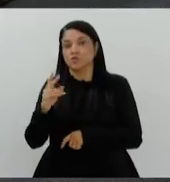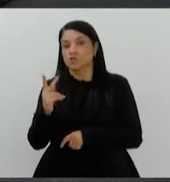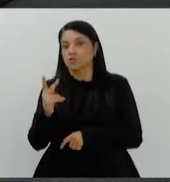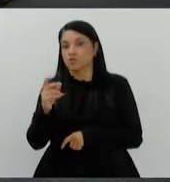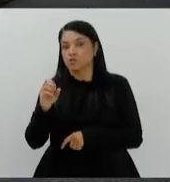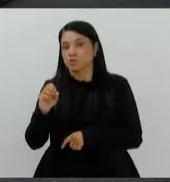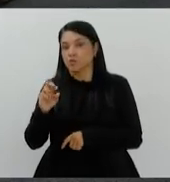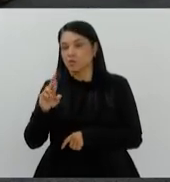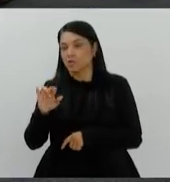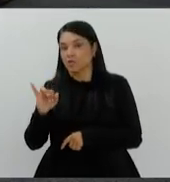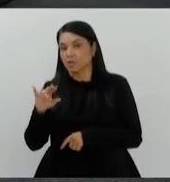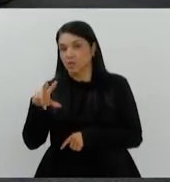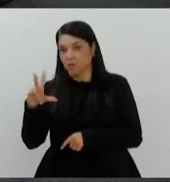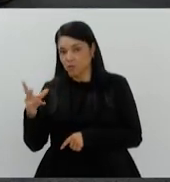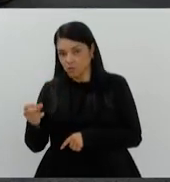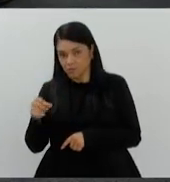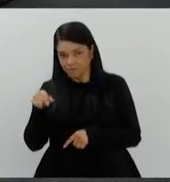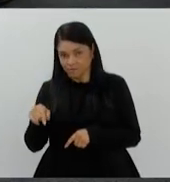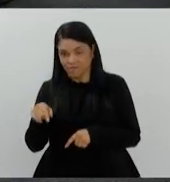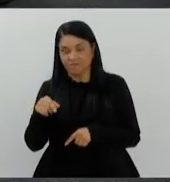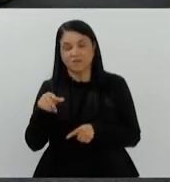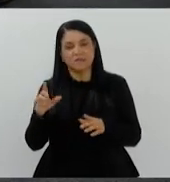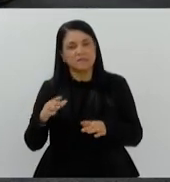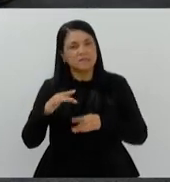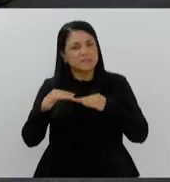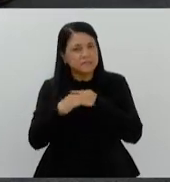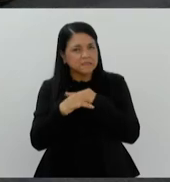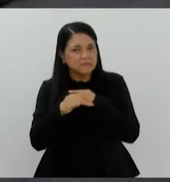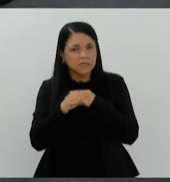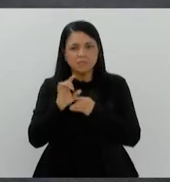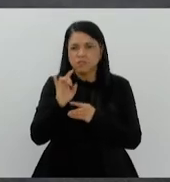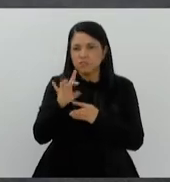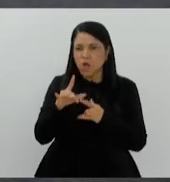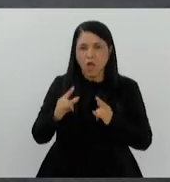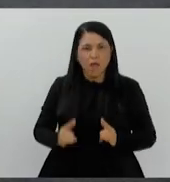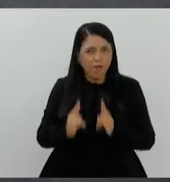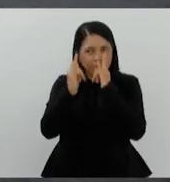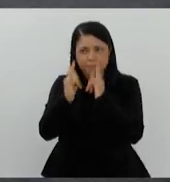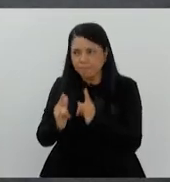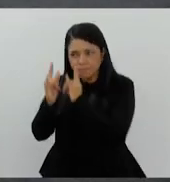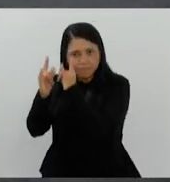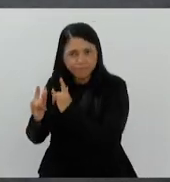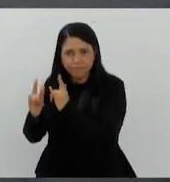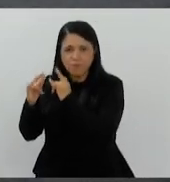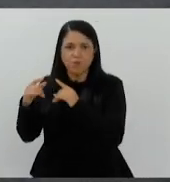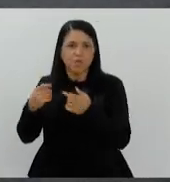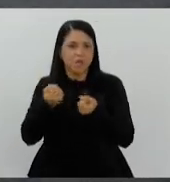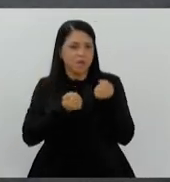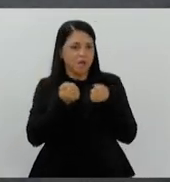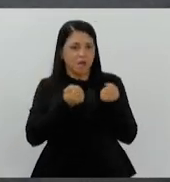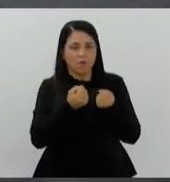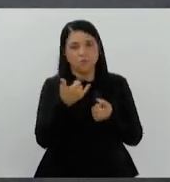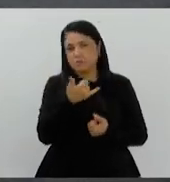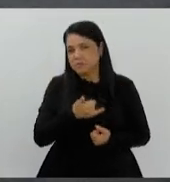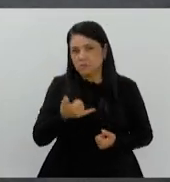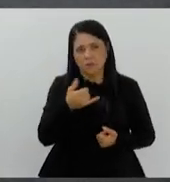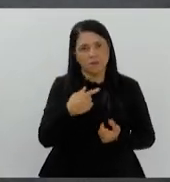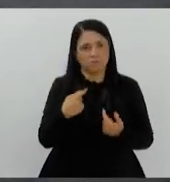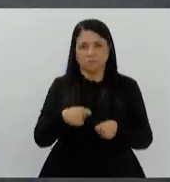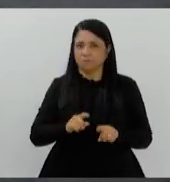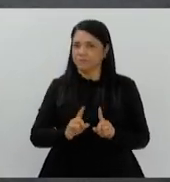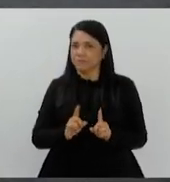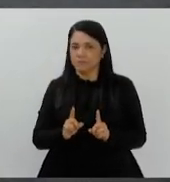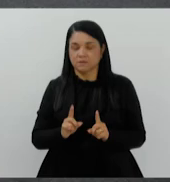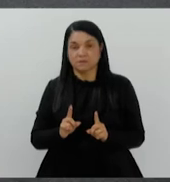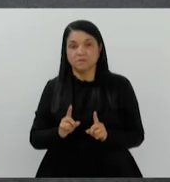Uma cidade não é construída só por seus edifícios, automóveis e celulares. Nós temos